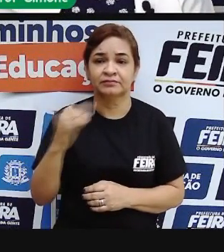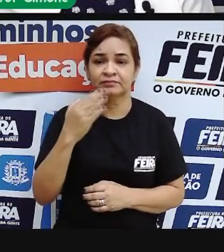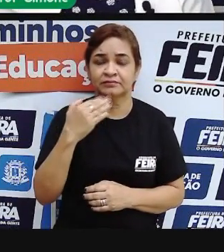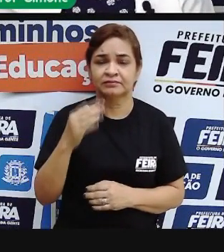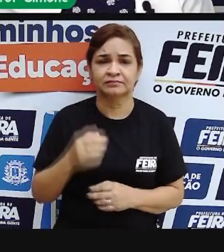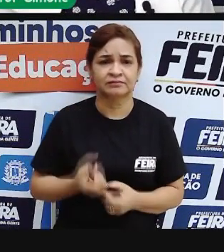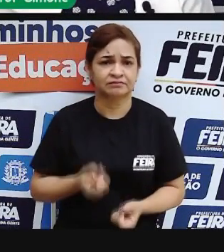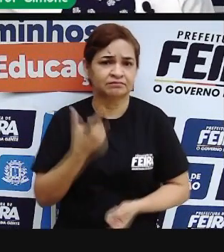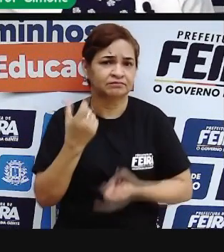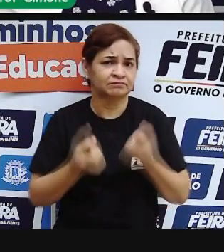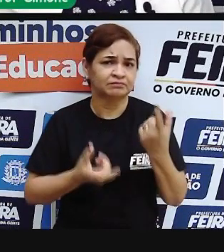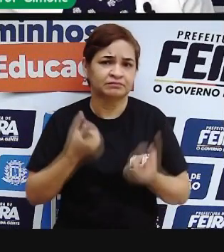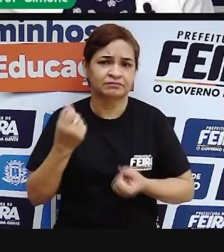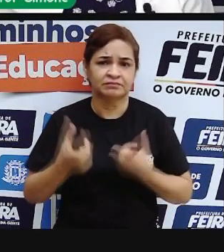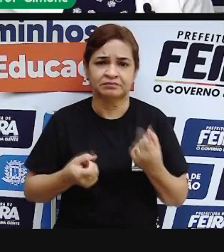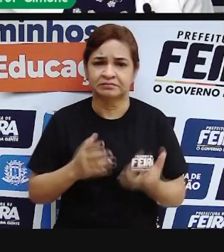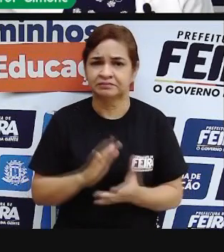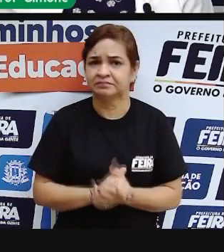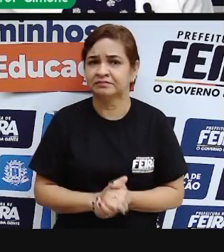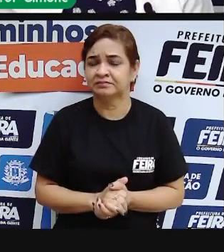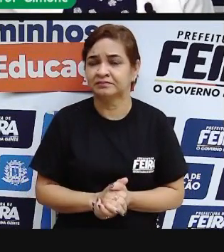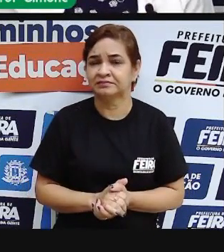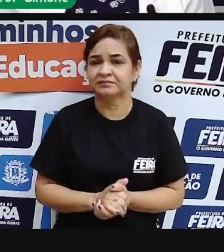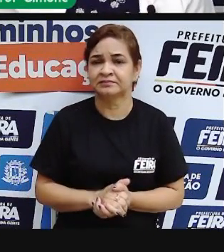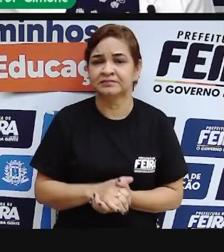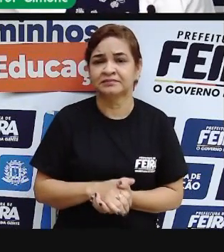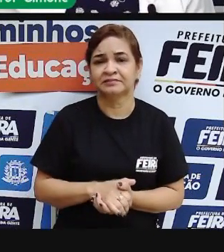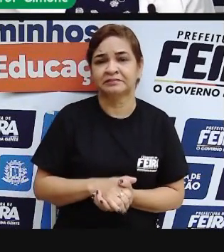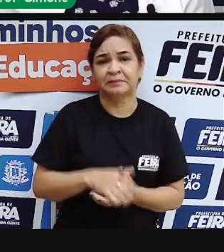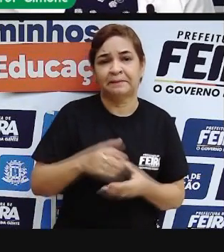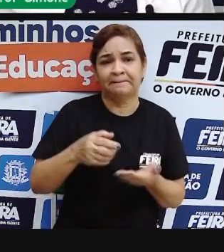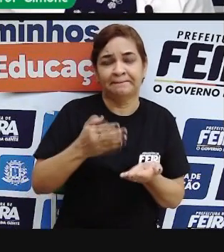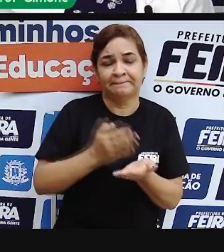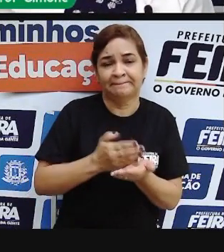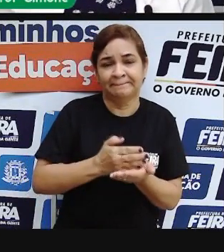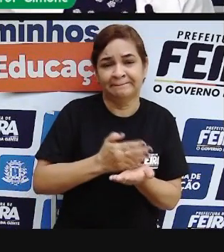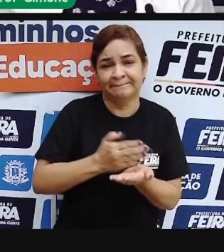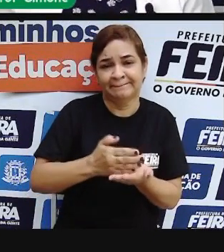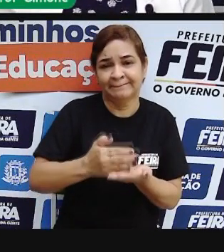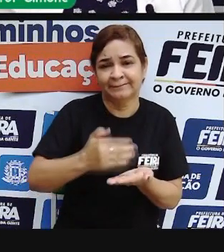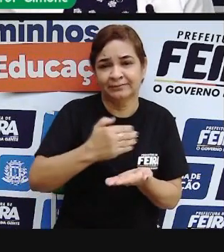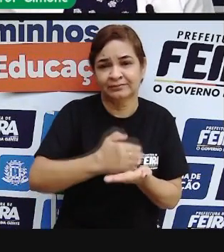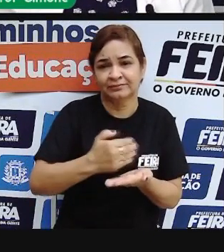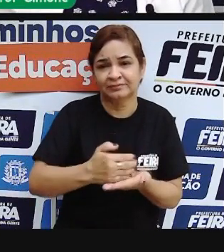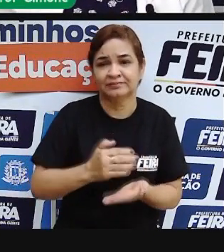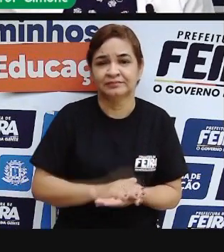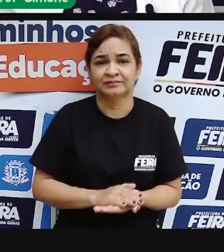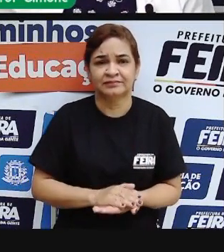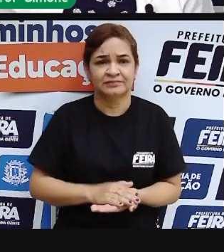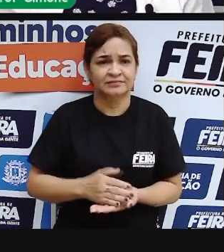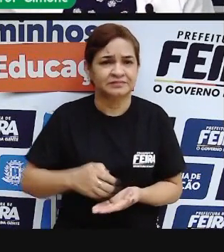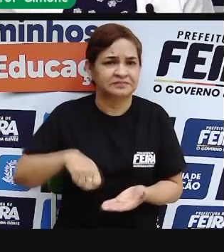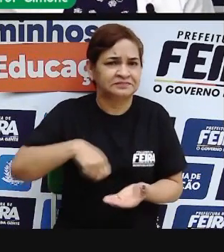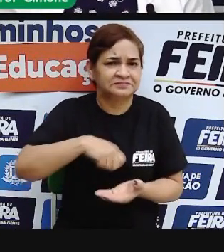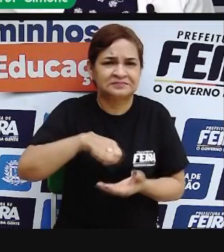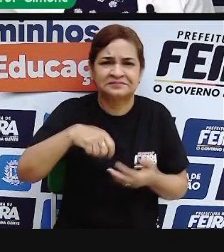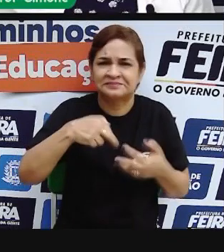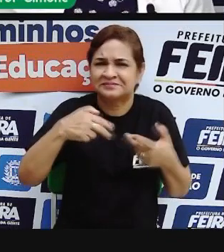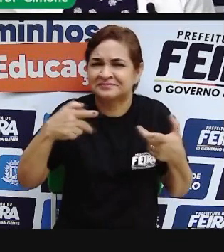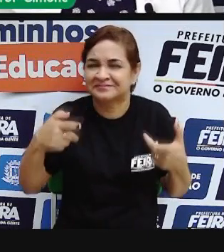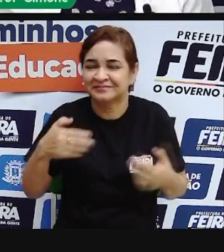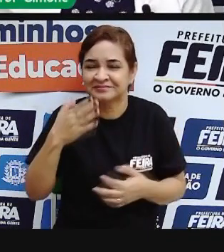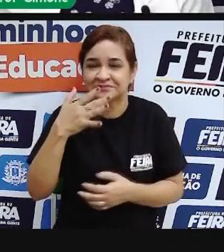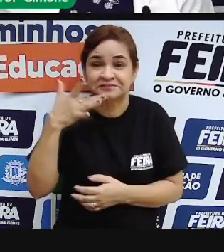festa junina são pipoca, paçoca, pé de moleque, canjica, pamonha,